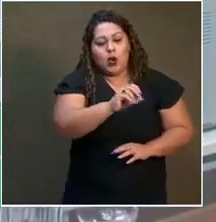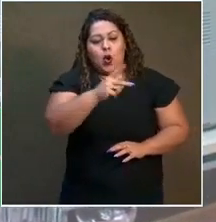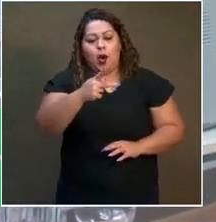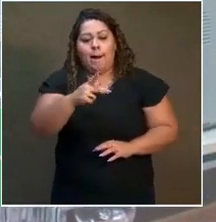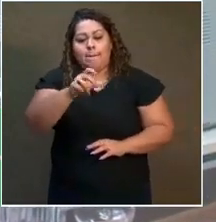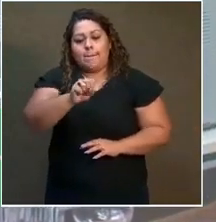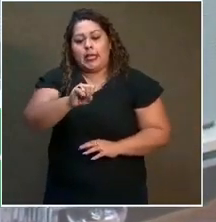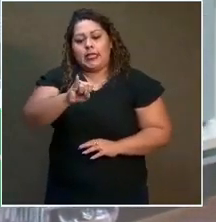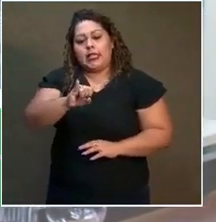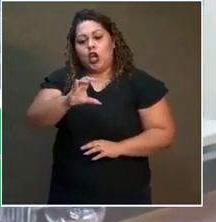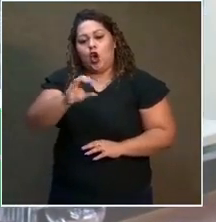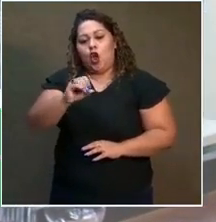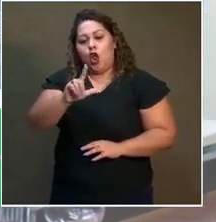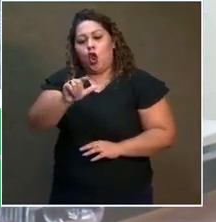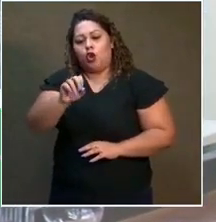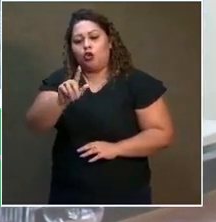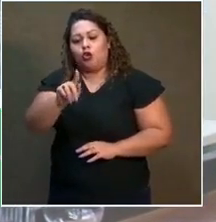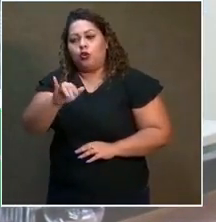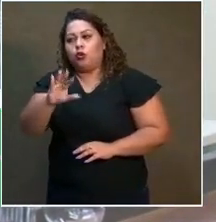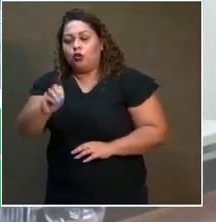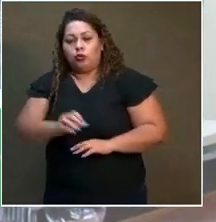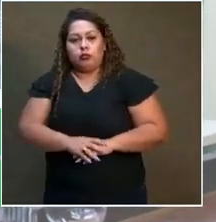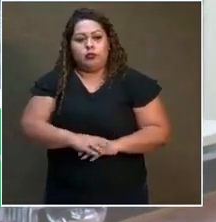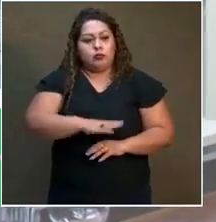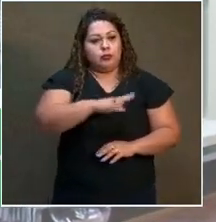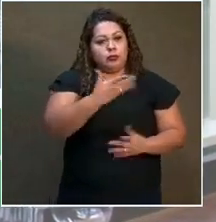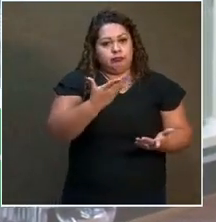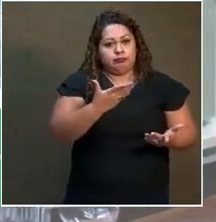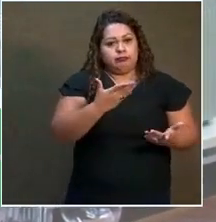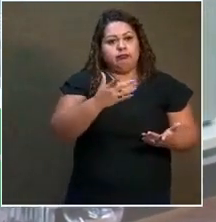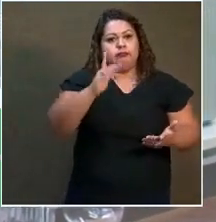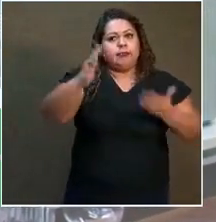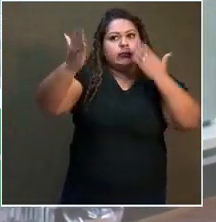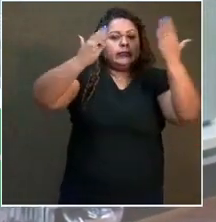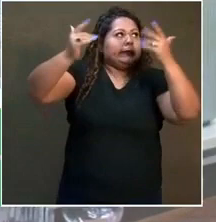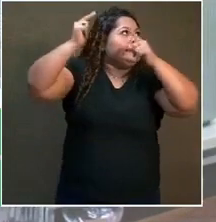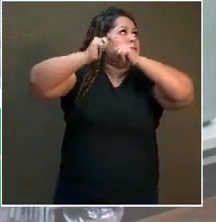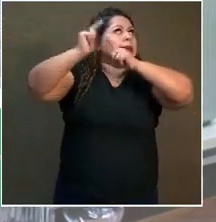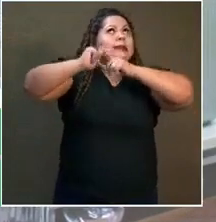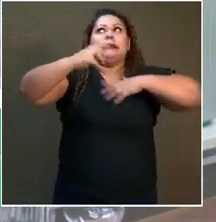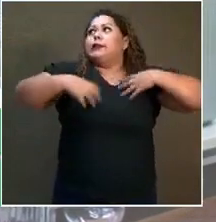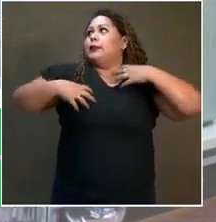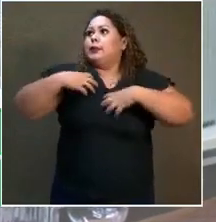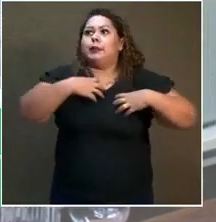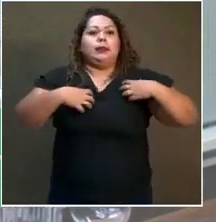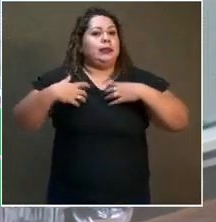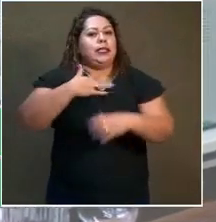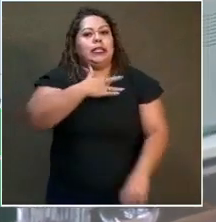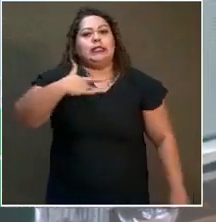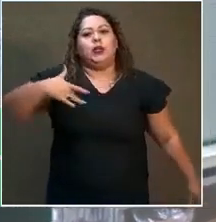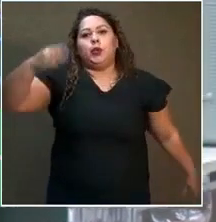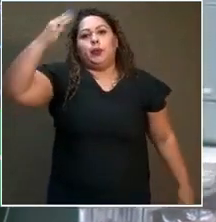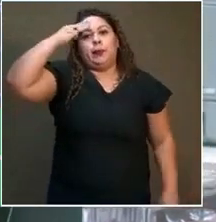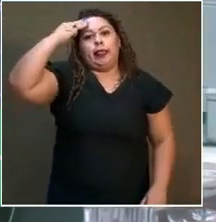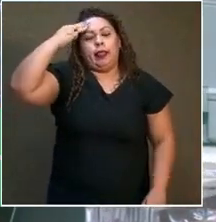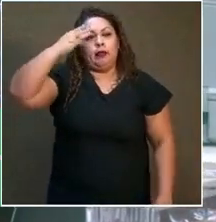biopsicológico, bio de biológico e psicológico da perturbação da saúde mental.